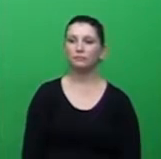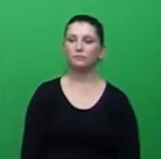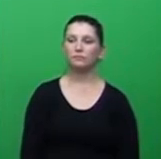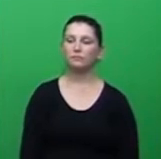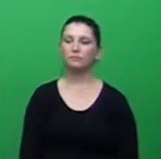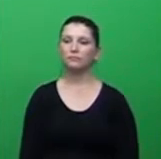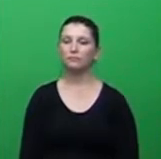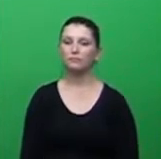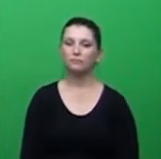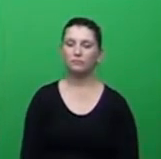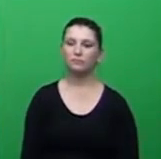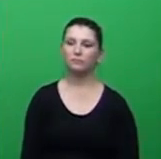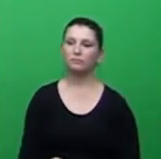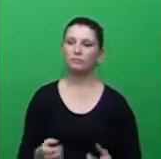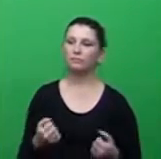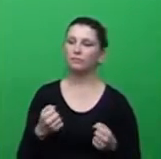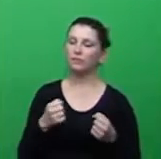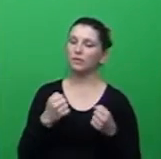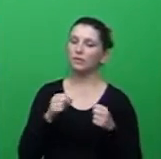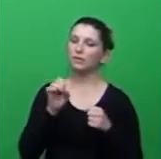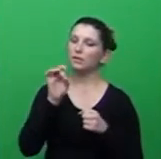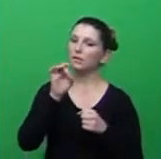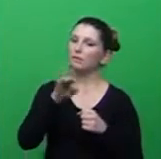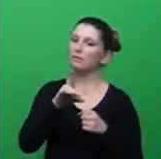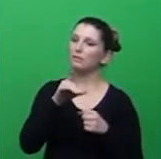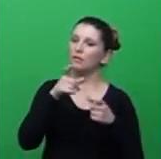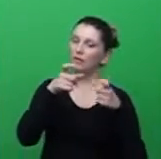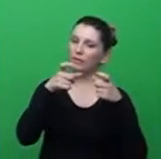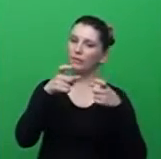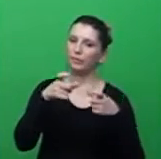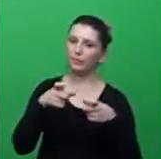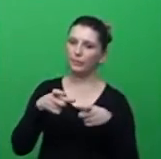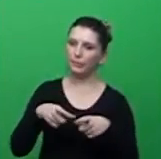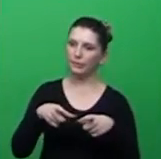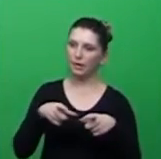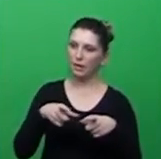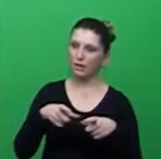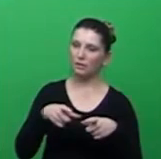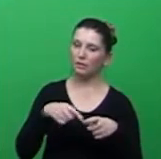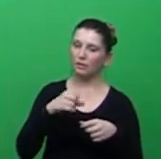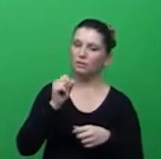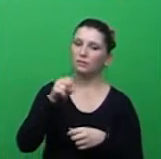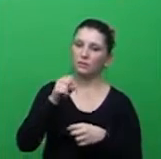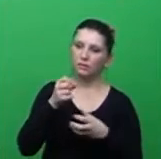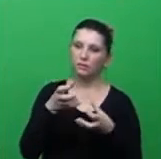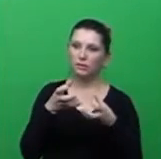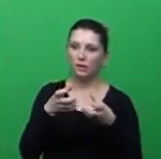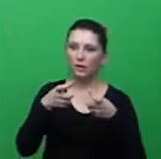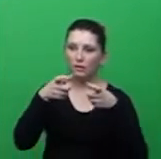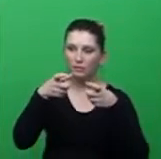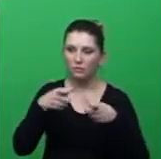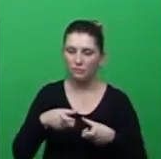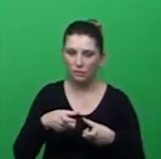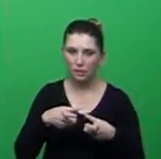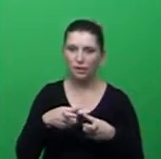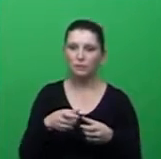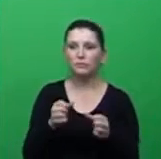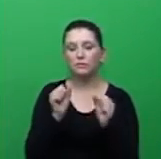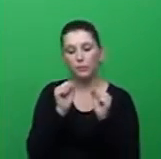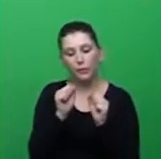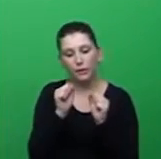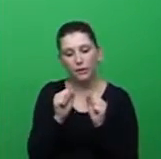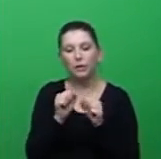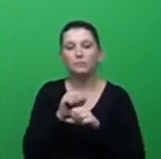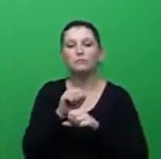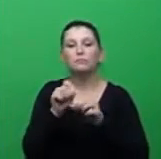depósito. Quer dizer, olha a economia que daria para o município. E eles estão atrás de um terreno para poder